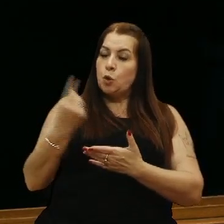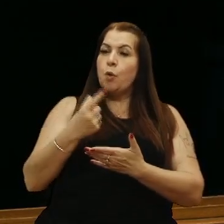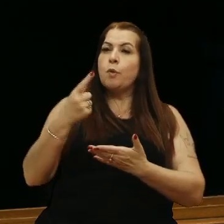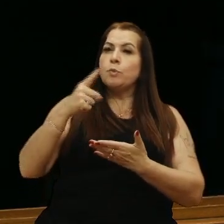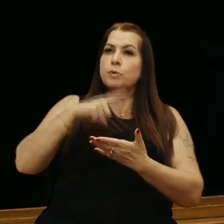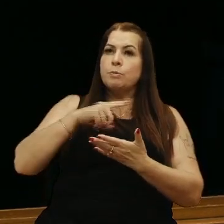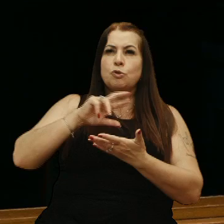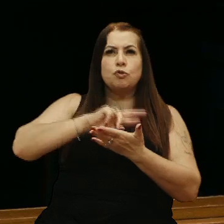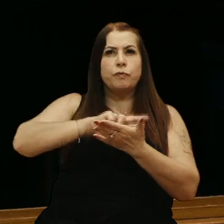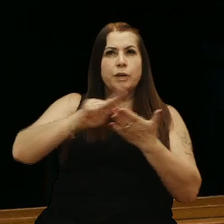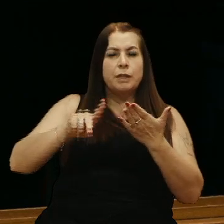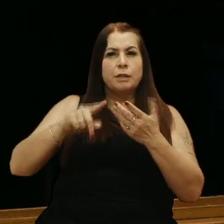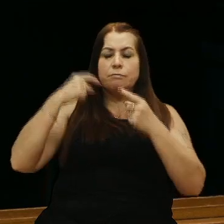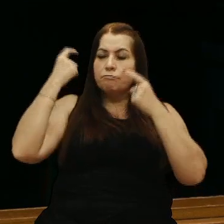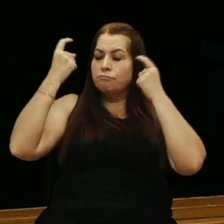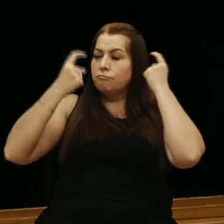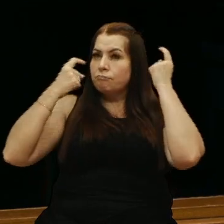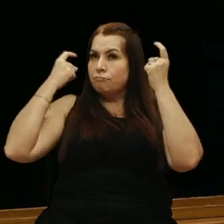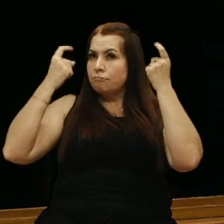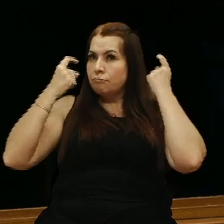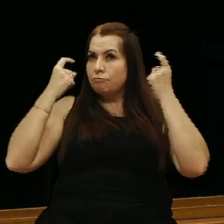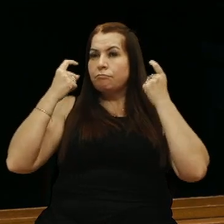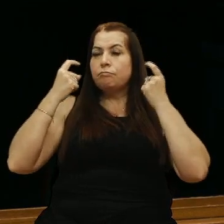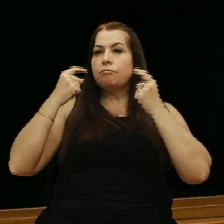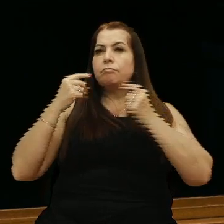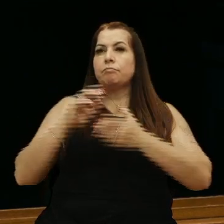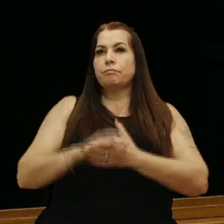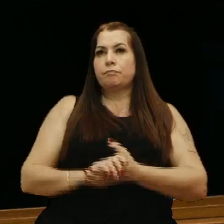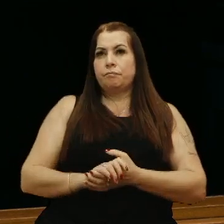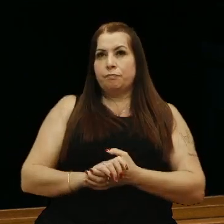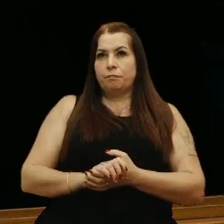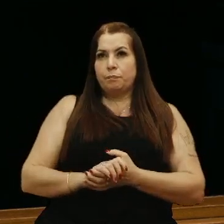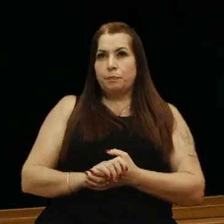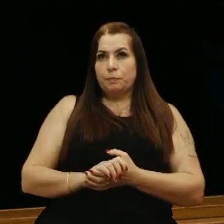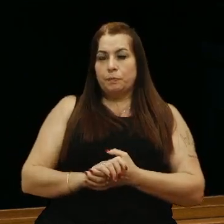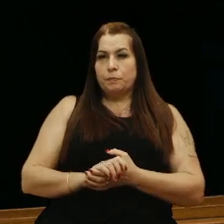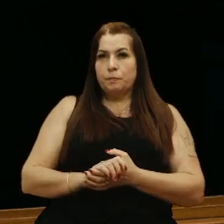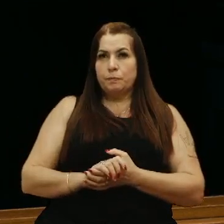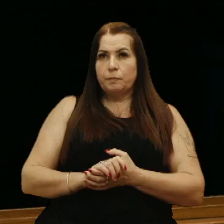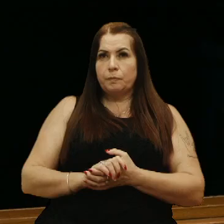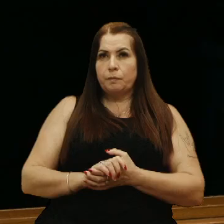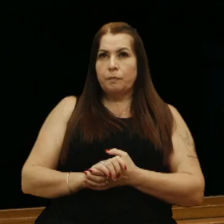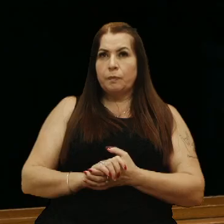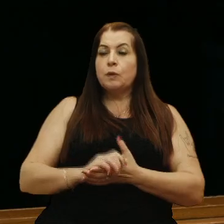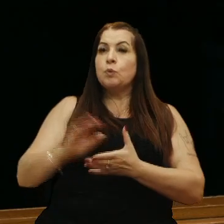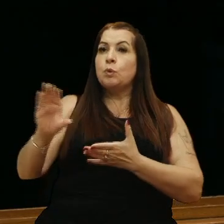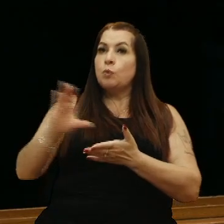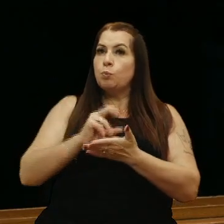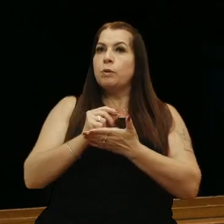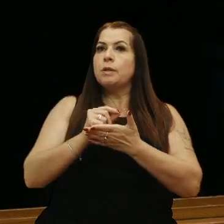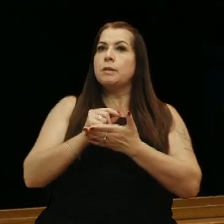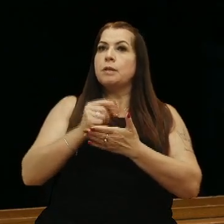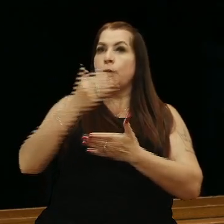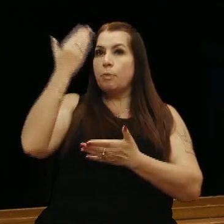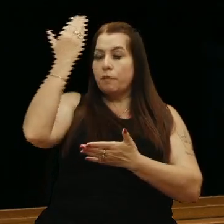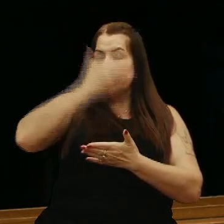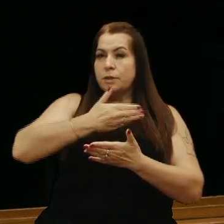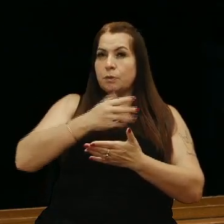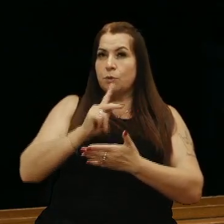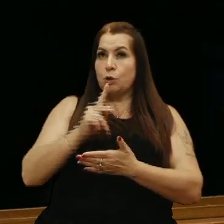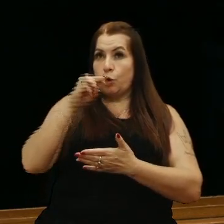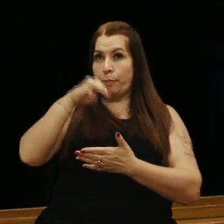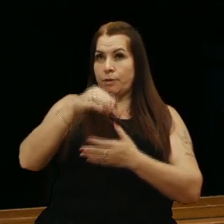temos diversas preocupações relacionadas ao repasse e à comprovação de